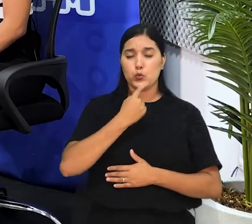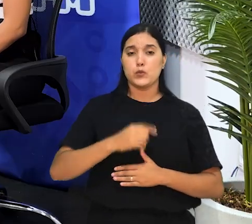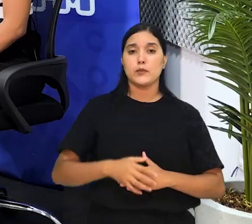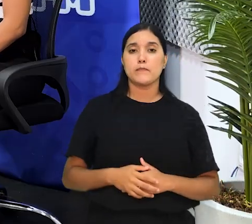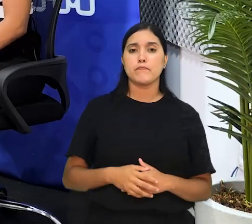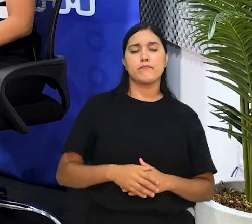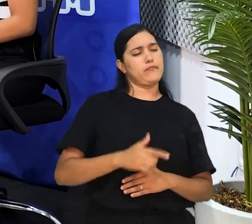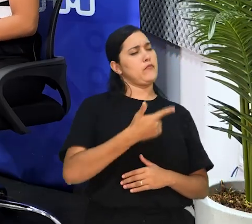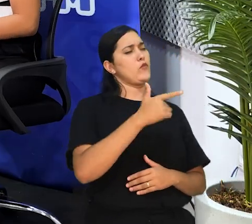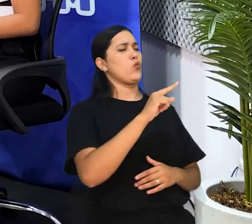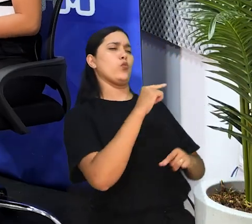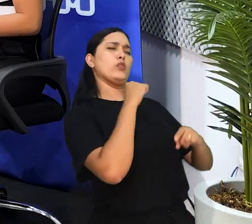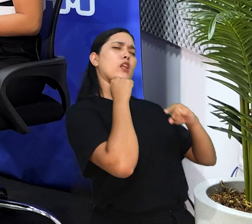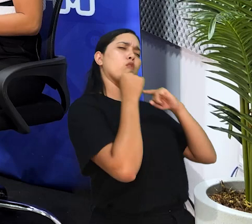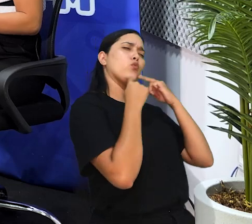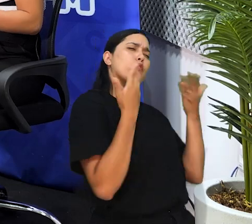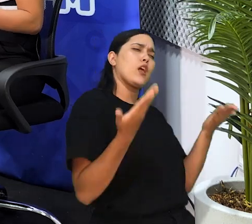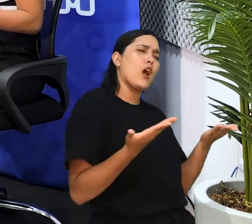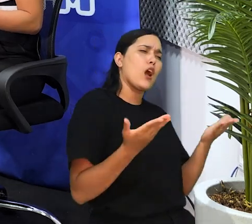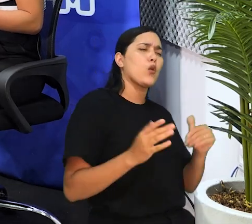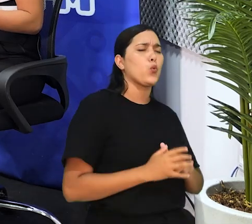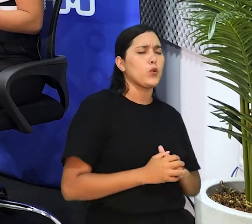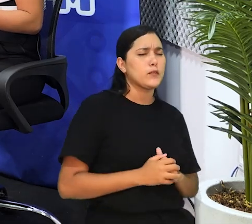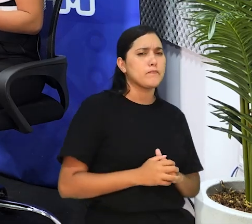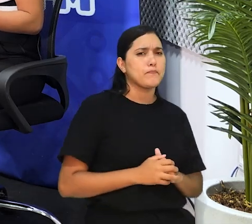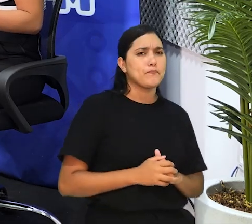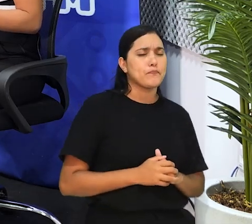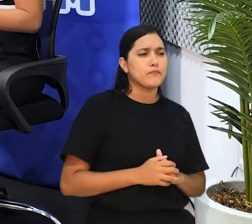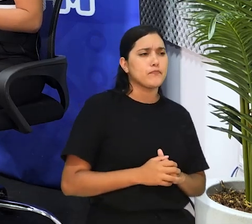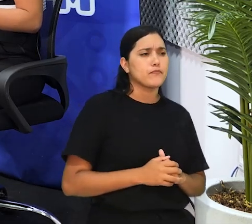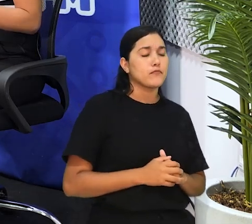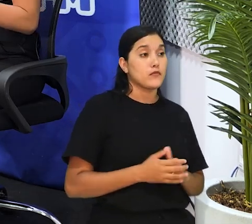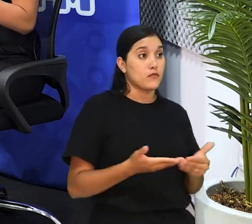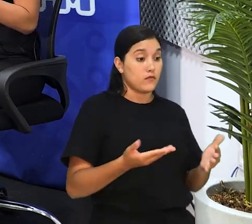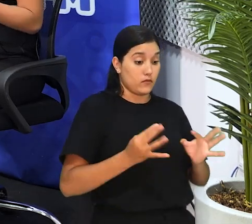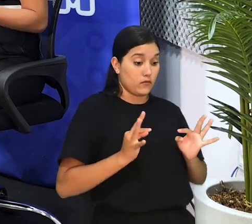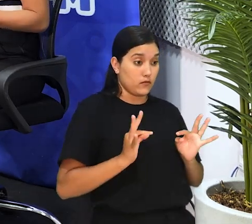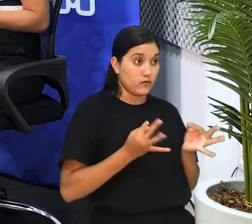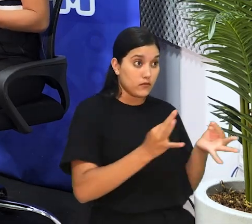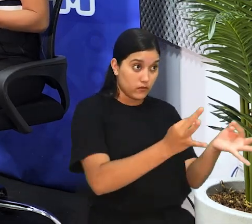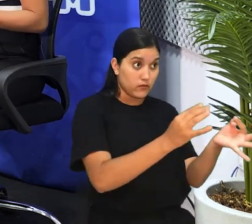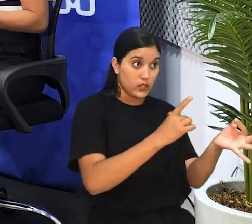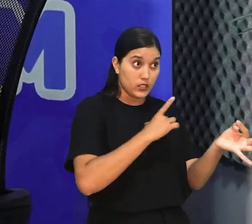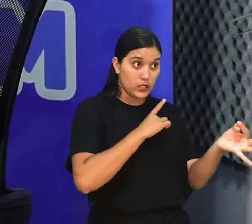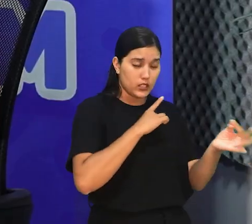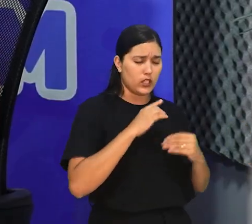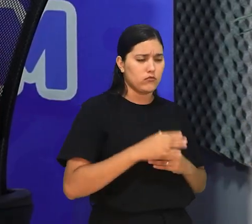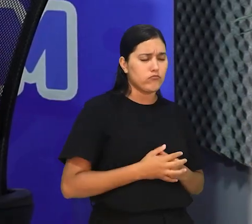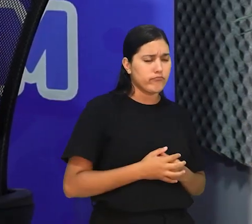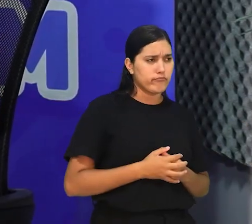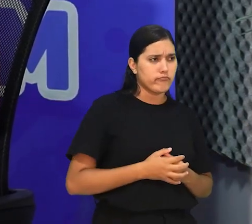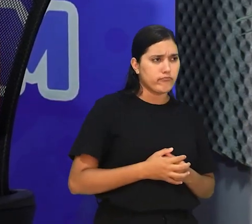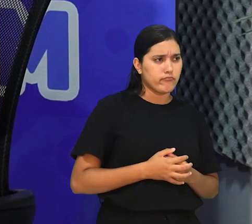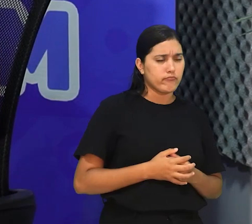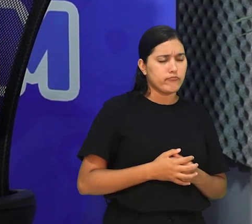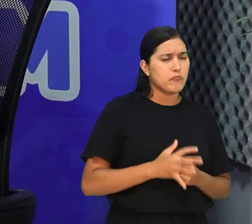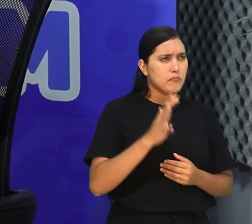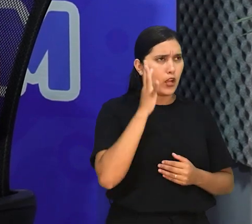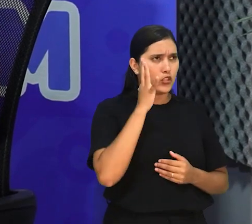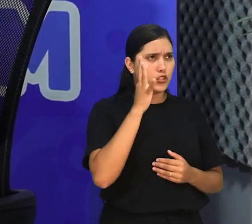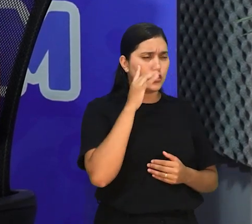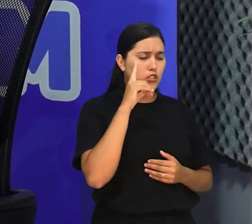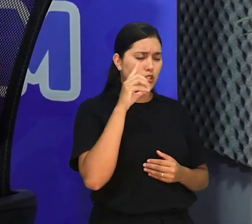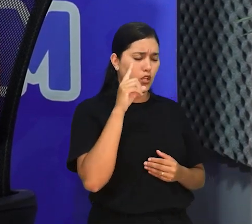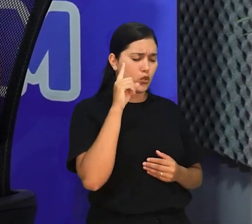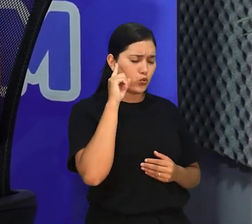um surdo. Vânia, outra dúvida que veio em mente é, com a tecnologia, né? Como seria para um